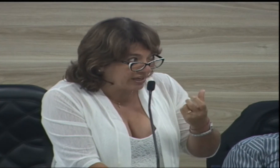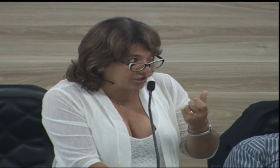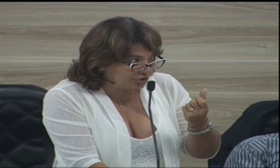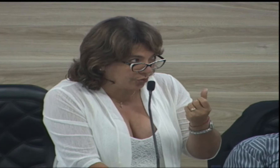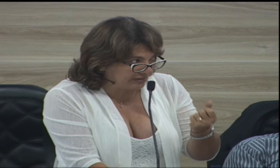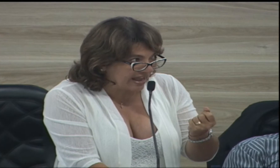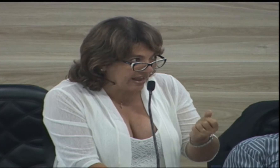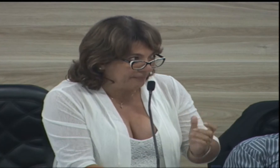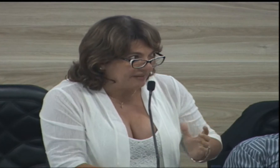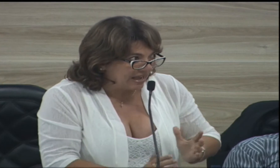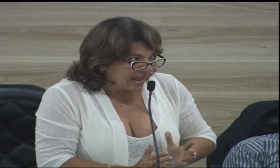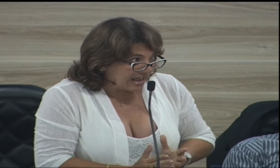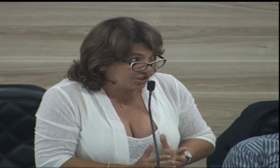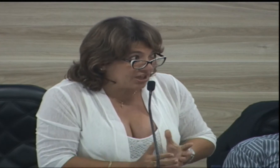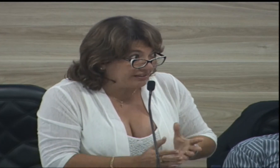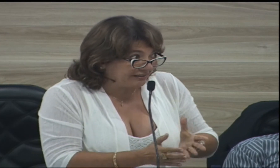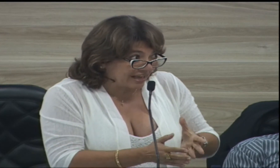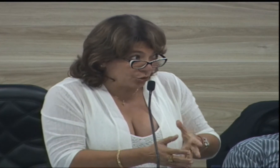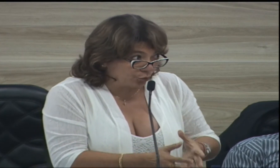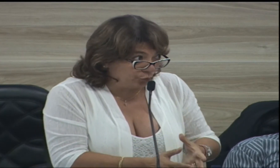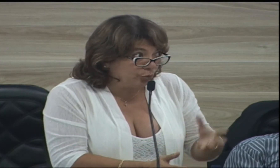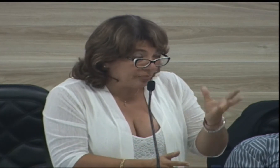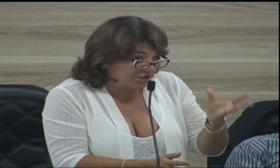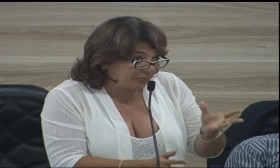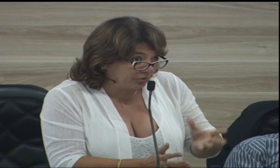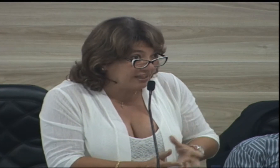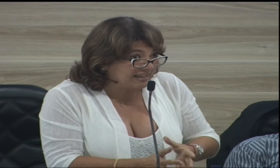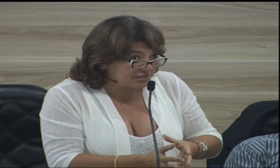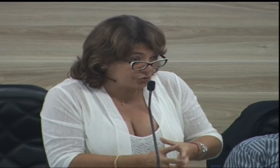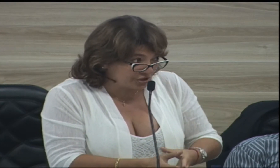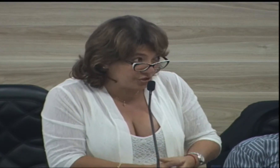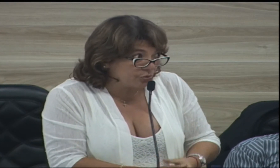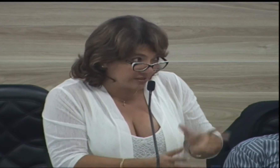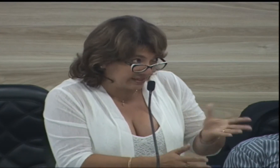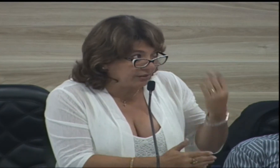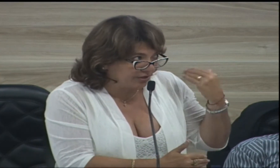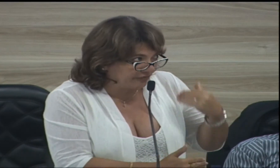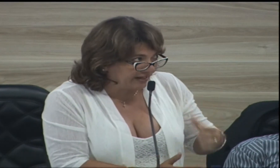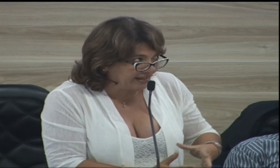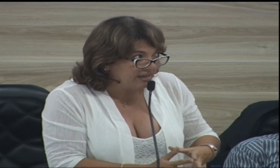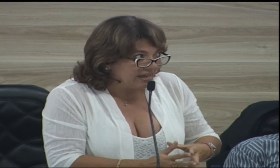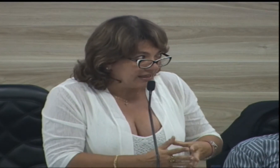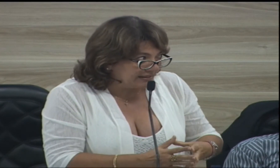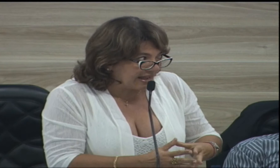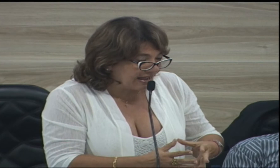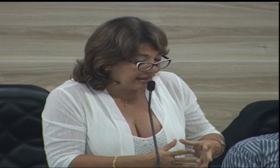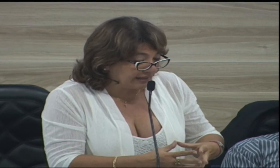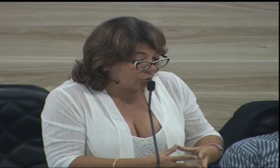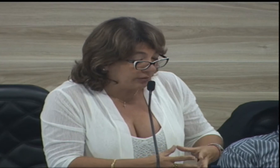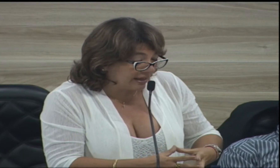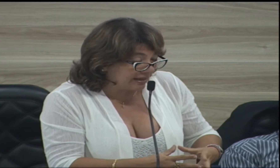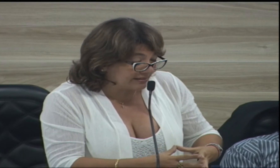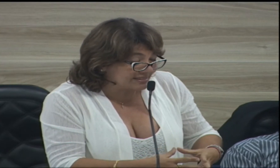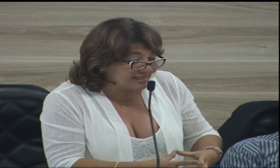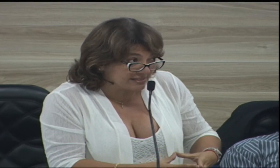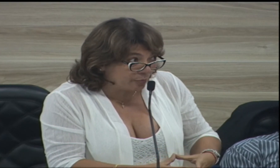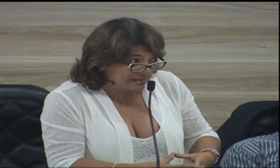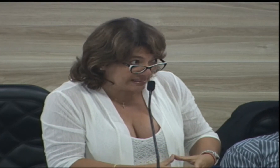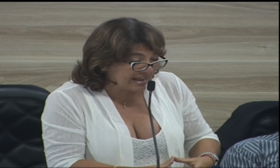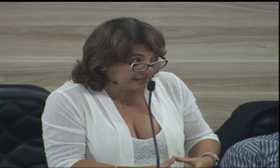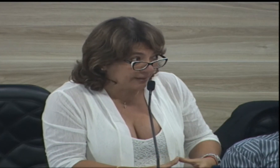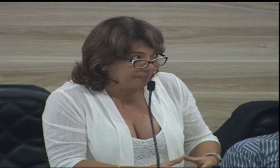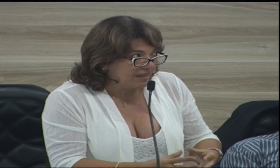só questionar, a gente está junto para a gente poder dar sugestões, aquilo que eu falei na